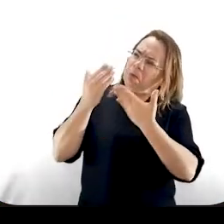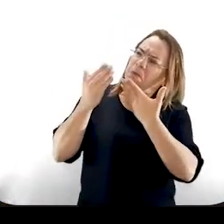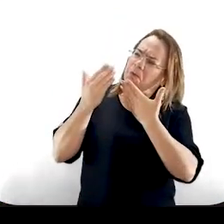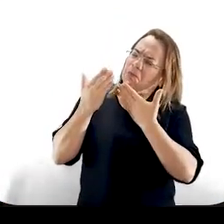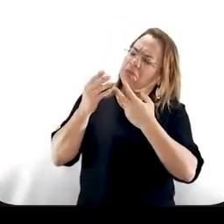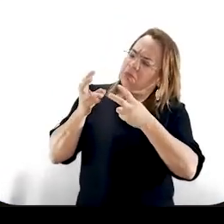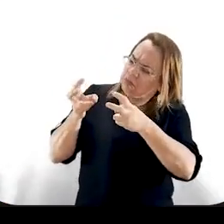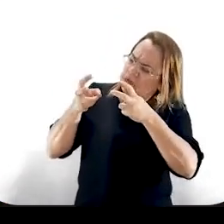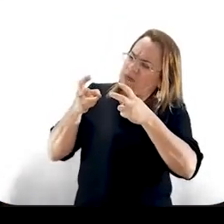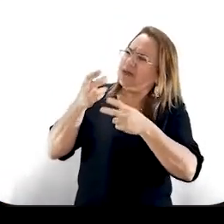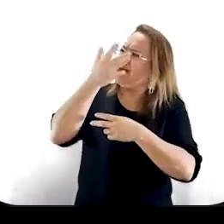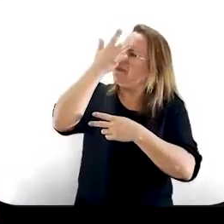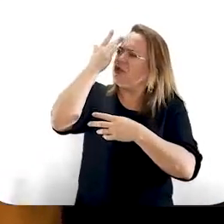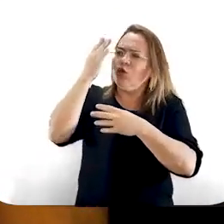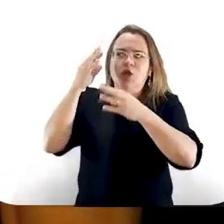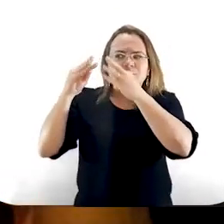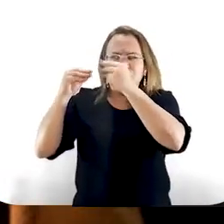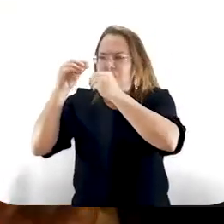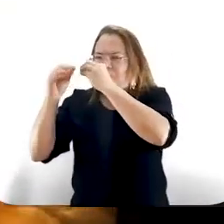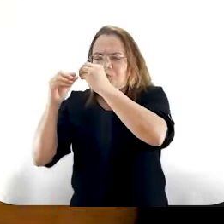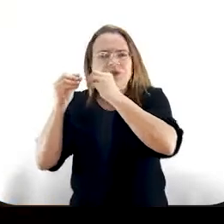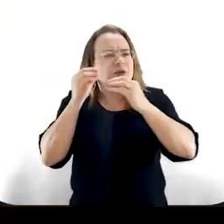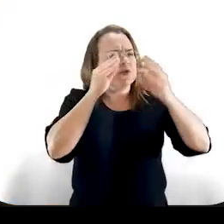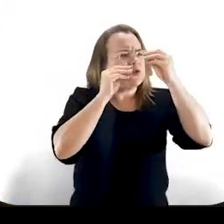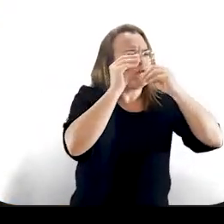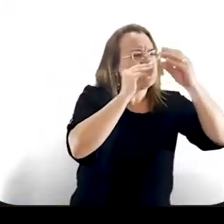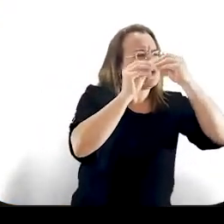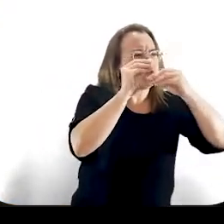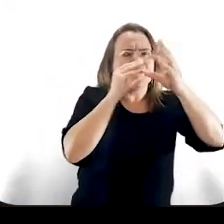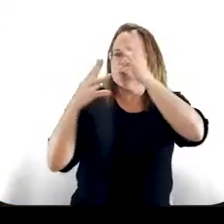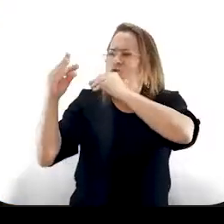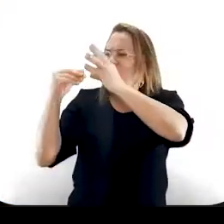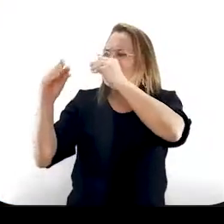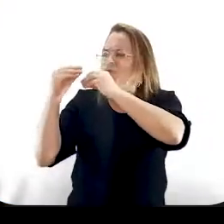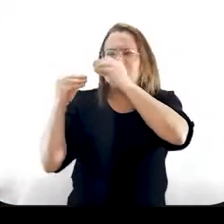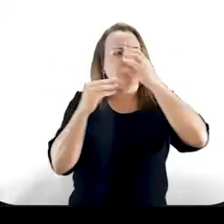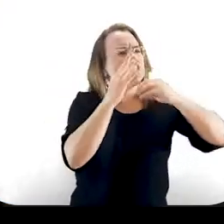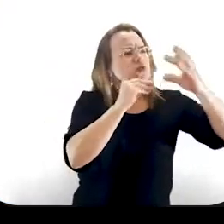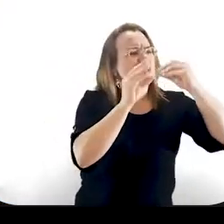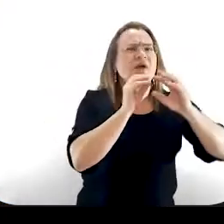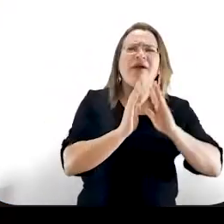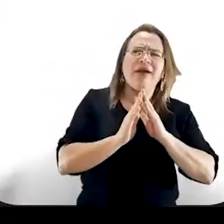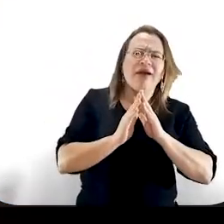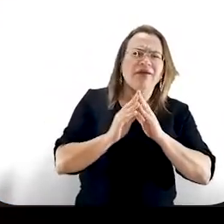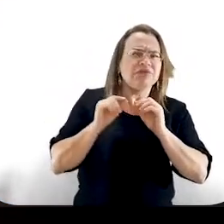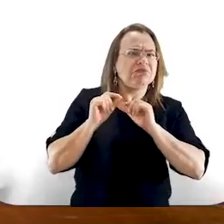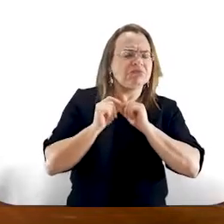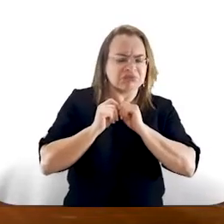a perceber que as pessoas cochichavam para cá, cochichavam para lá. Eram umas risadinhas